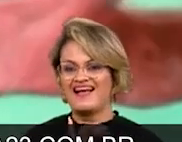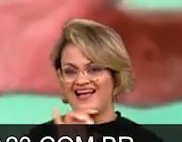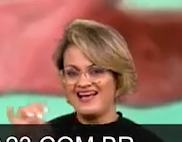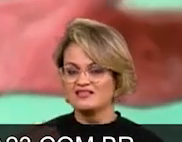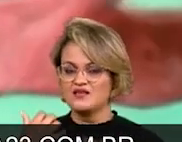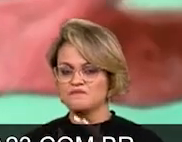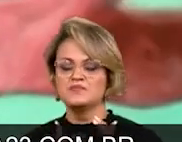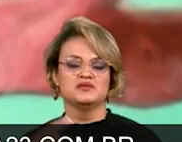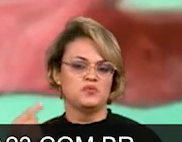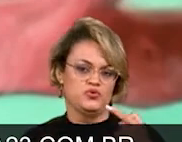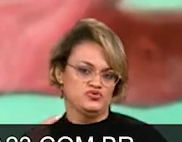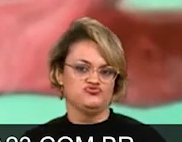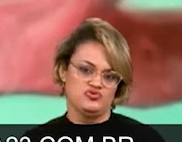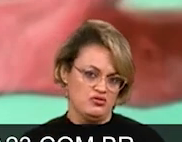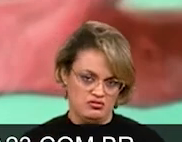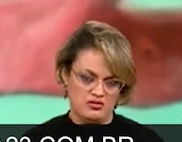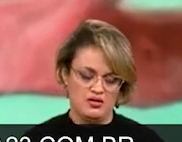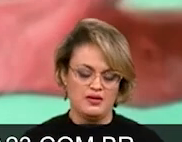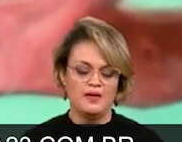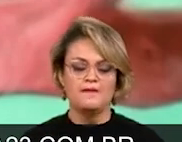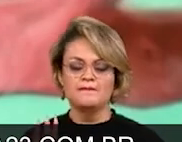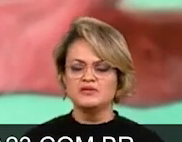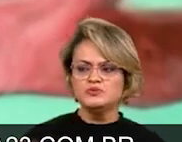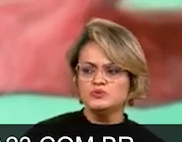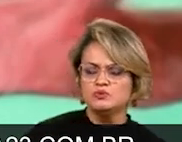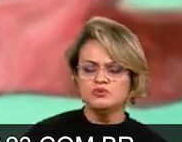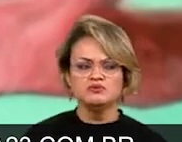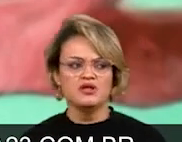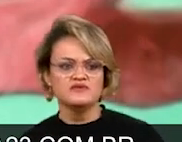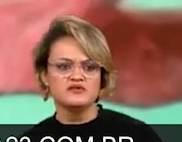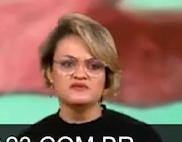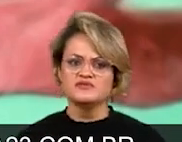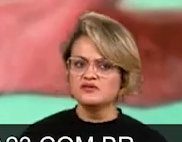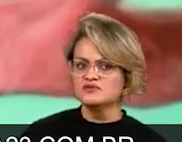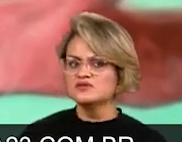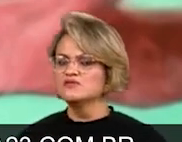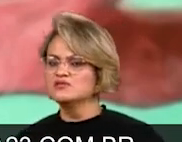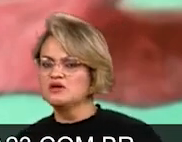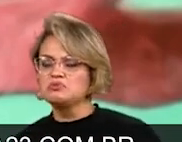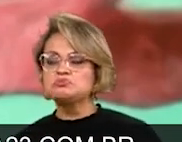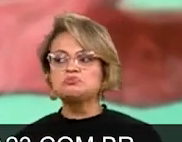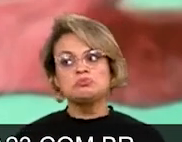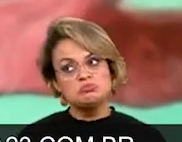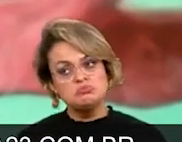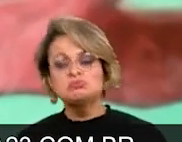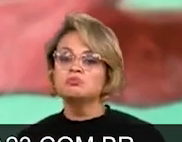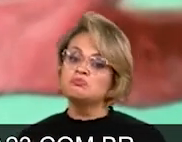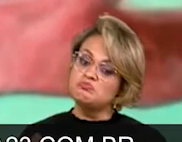a sua política, mas pelos números que vêm sendo apresentados,